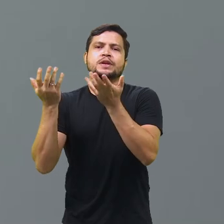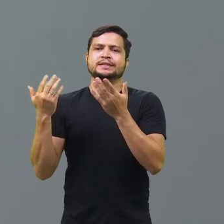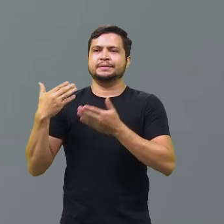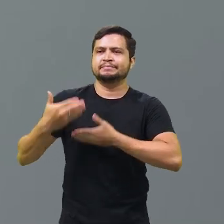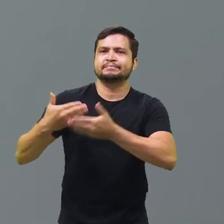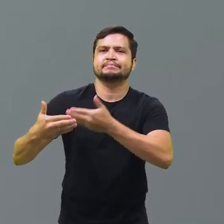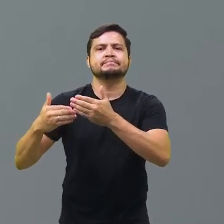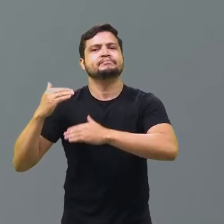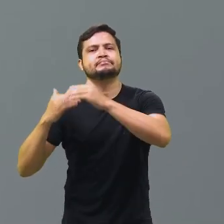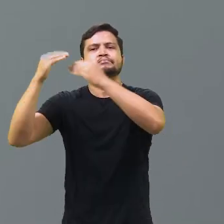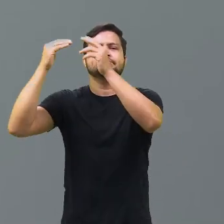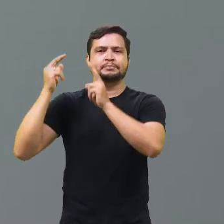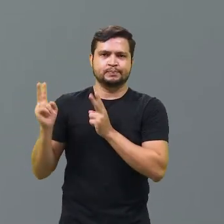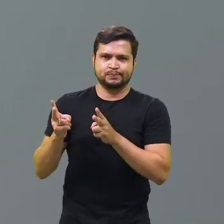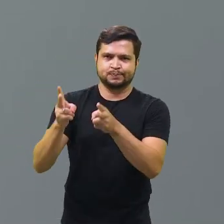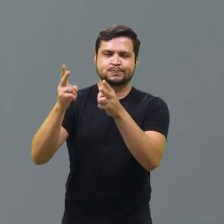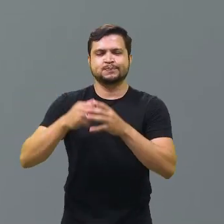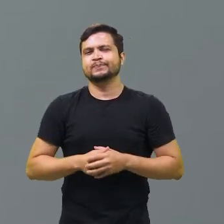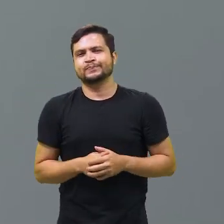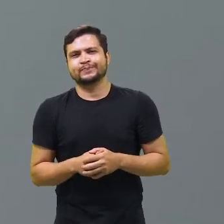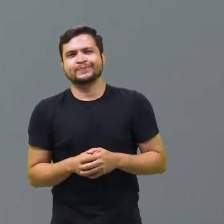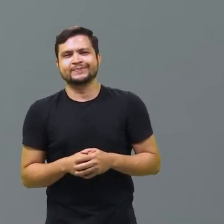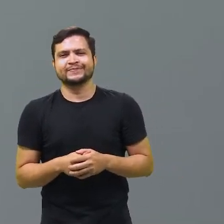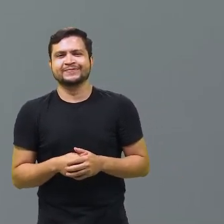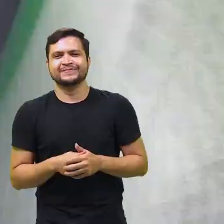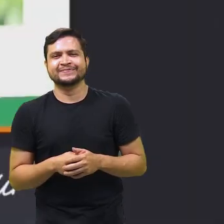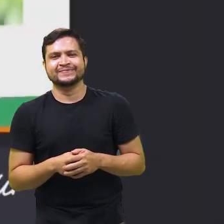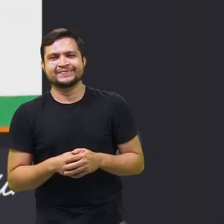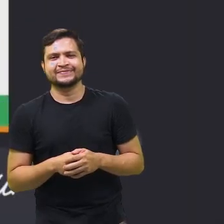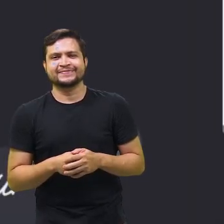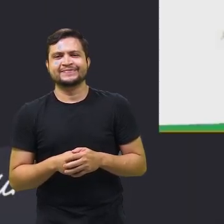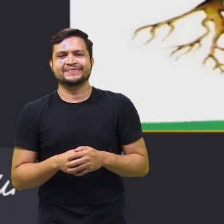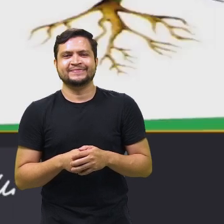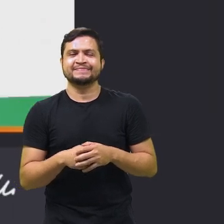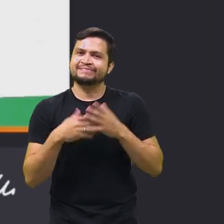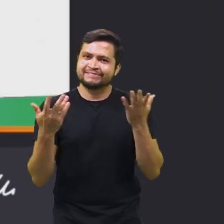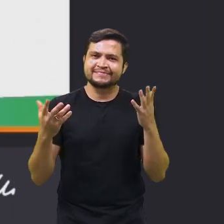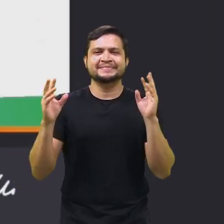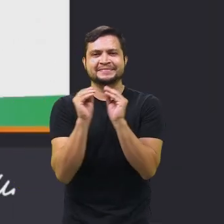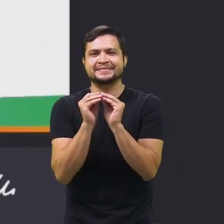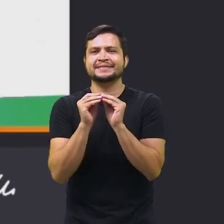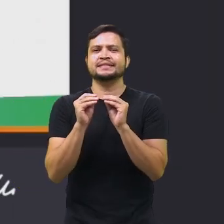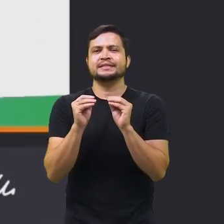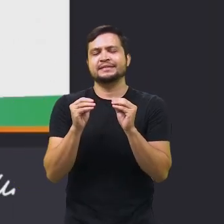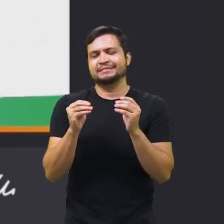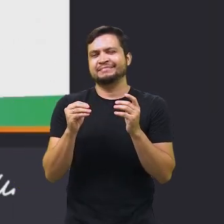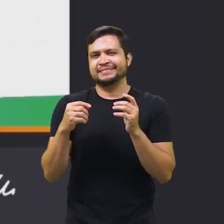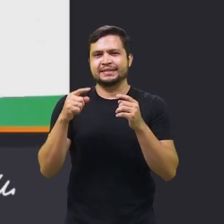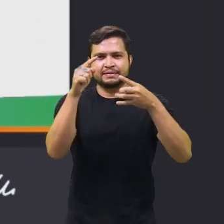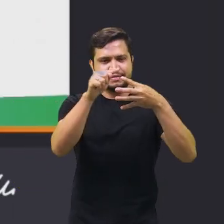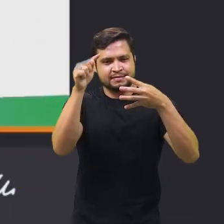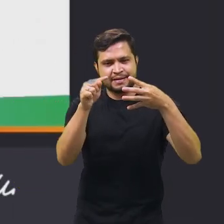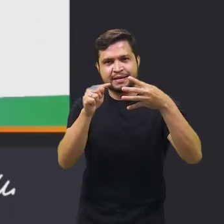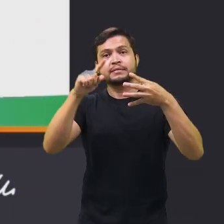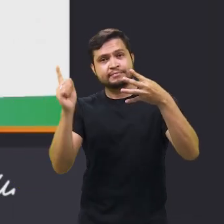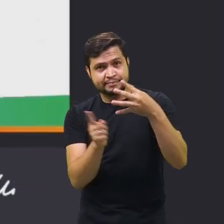produção de flores e frutos e essa ligação direta com a polinização. E aqui eu trago rapidamente, né, como eu venho trazendo